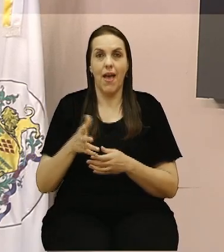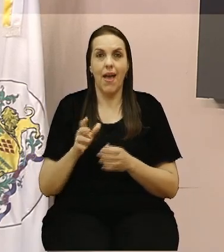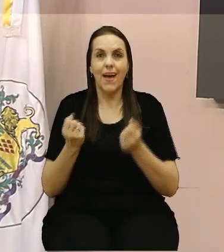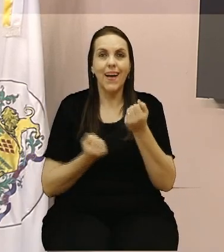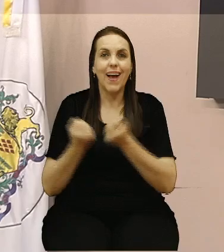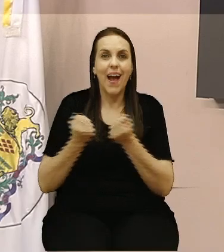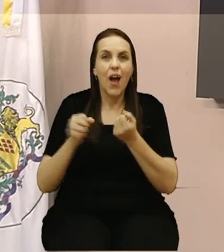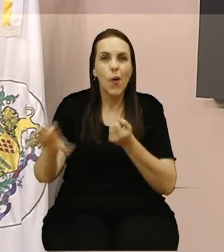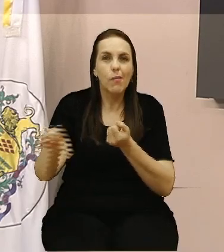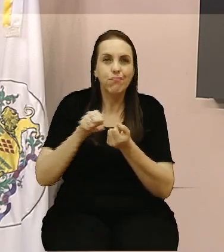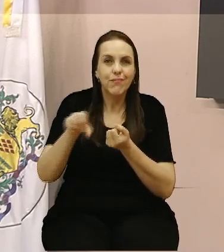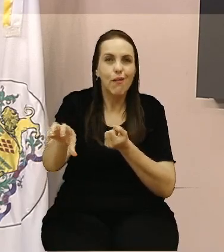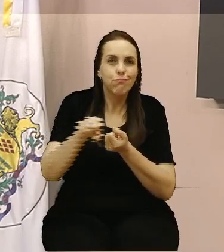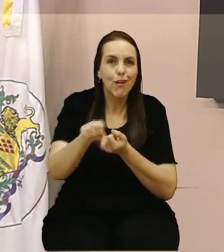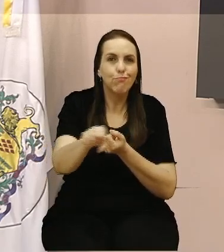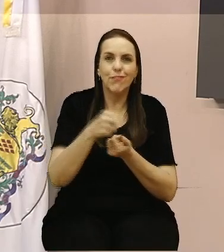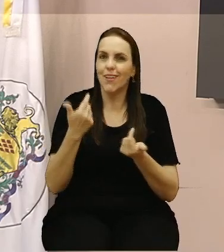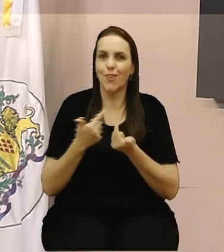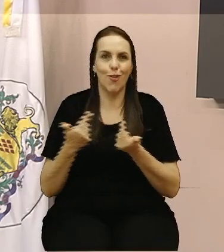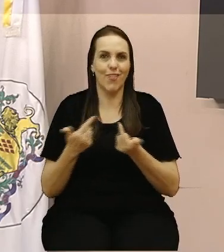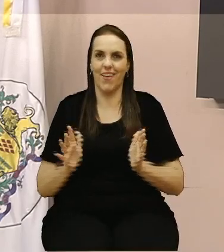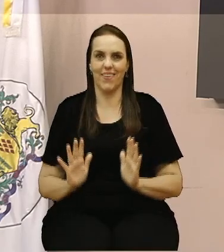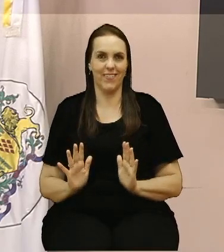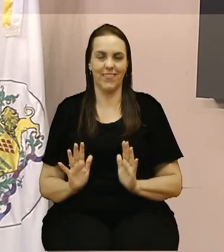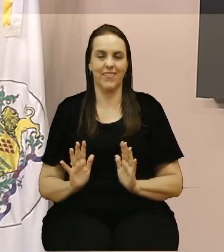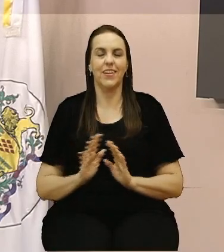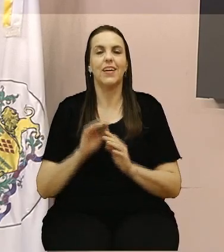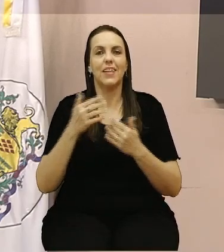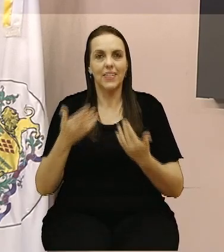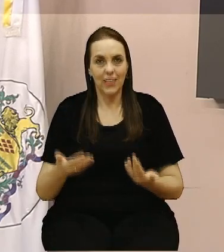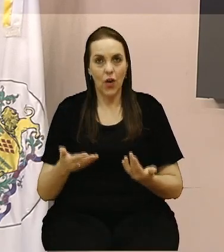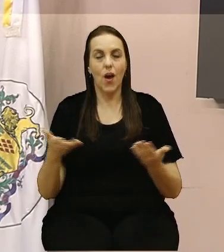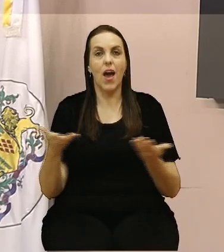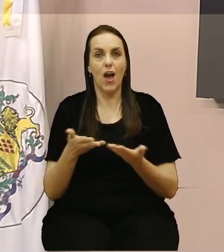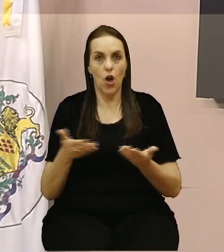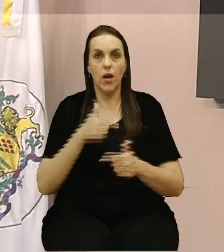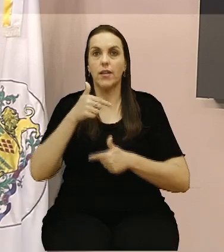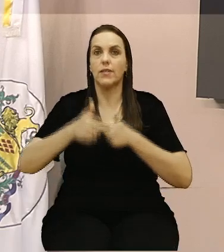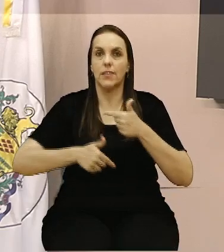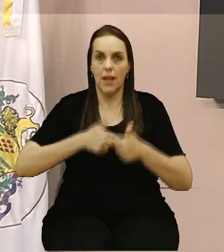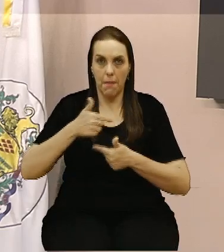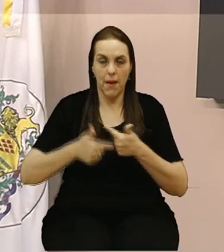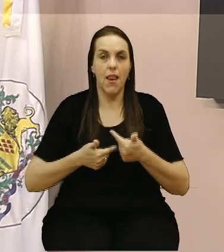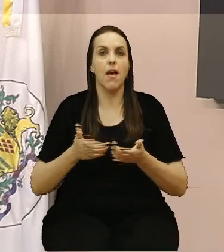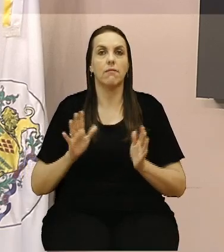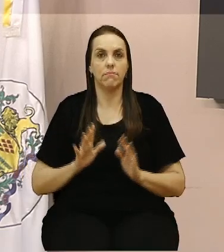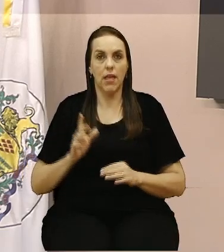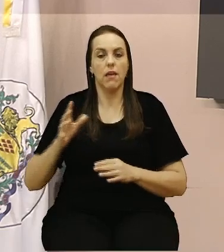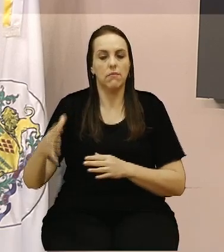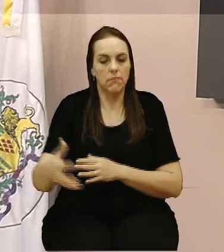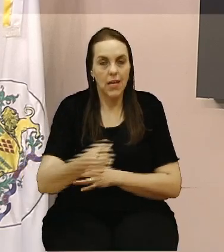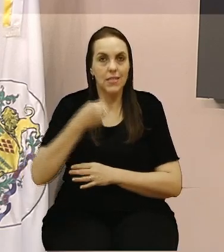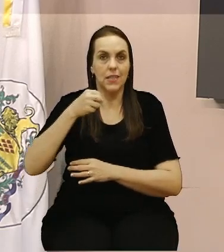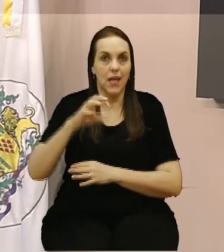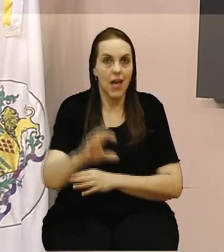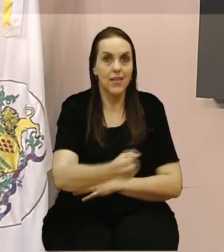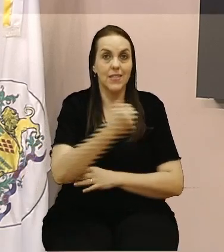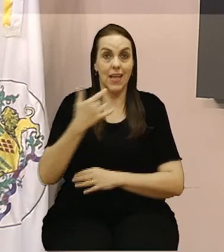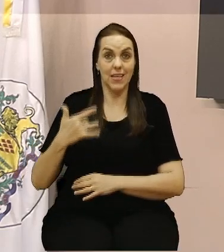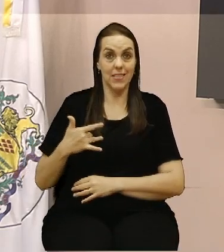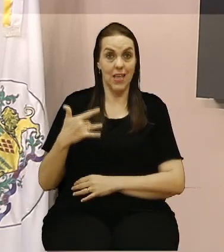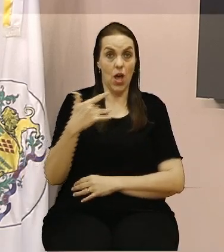para país subdesenvolvido. Então, vamos começar a trabalhar para frente, resgatando e restaurando a saúde de